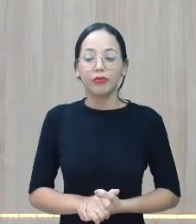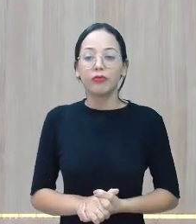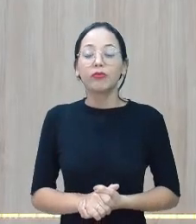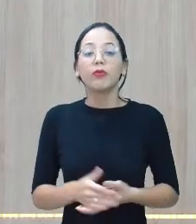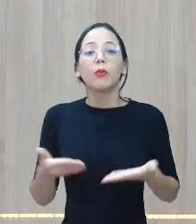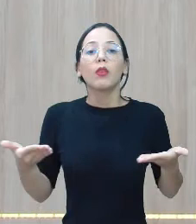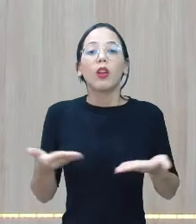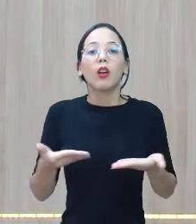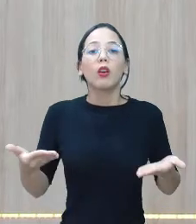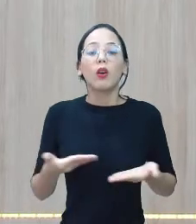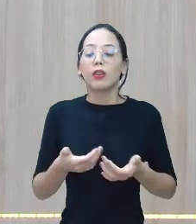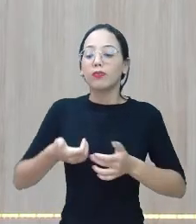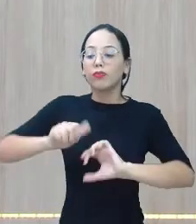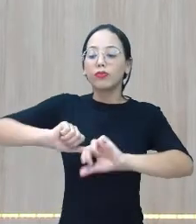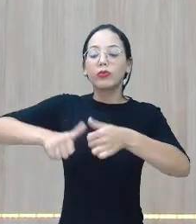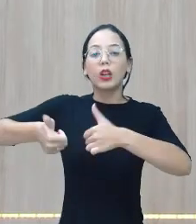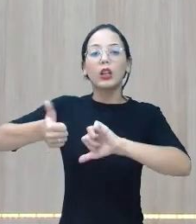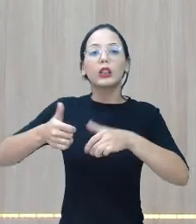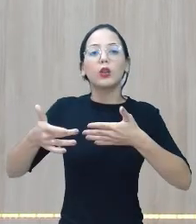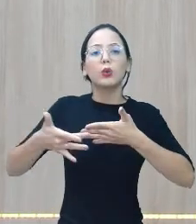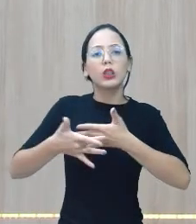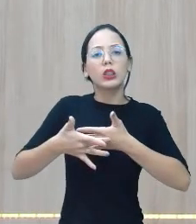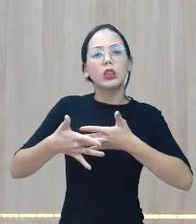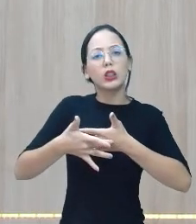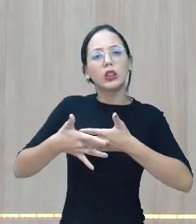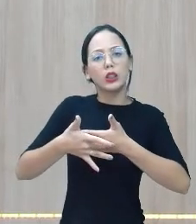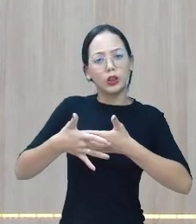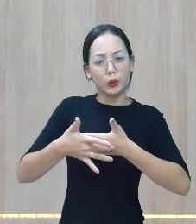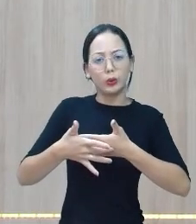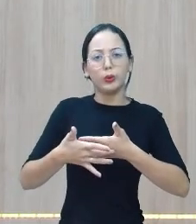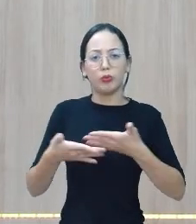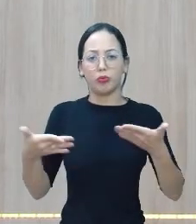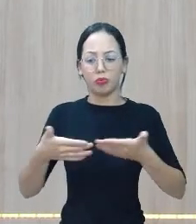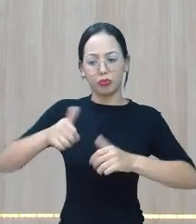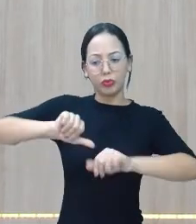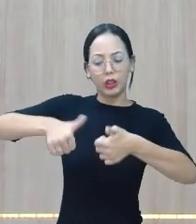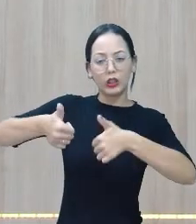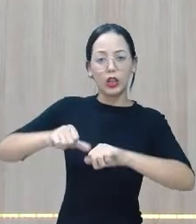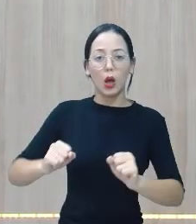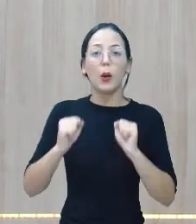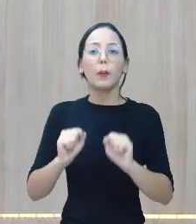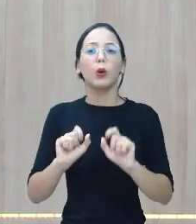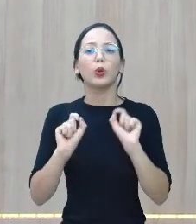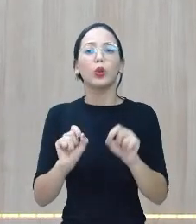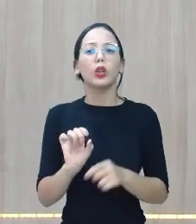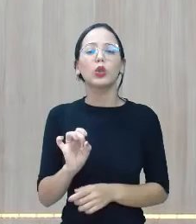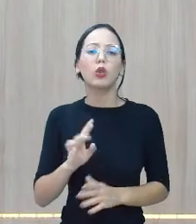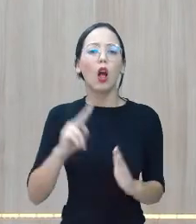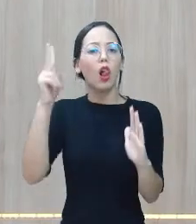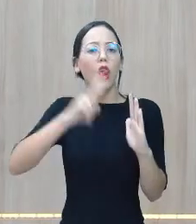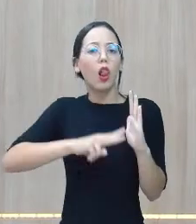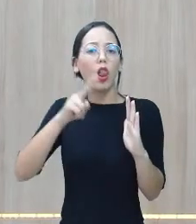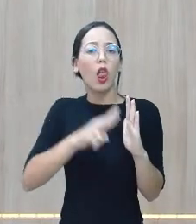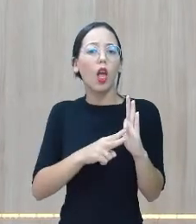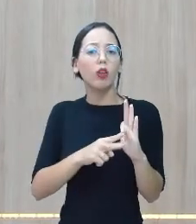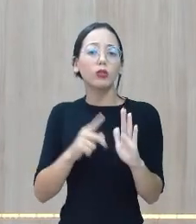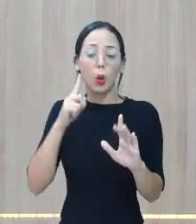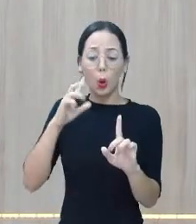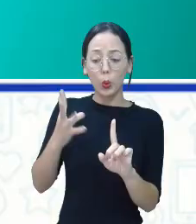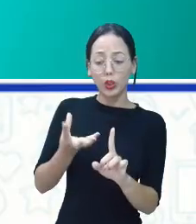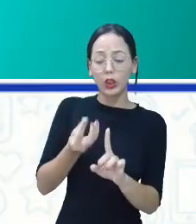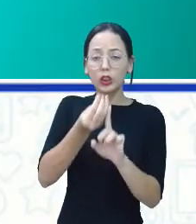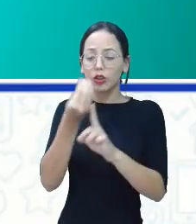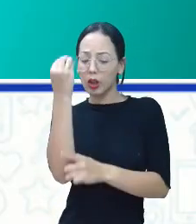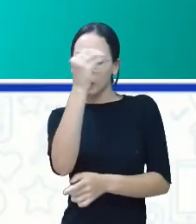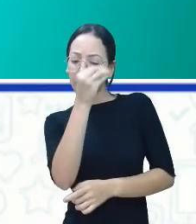vamos analisar esses sentidos, não é? Então, podemos apenas ler, não é? Os artistas que